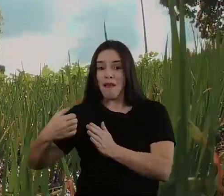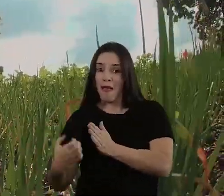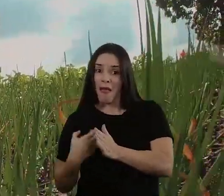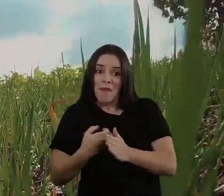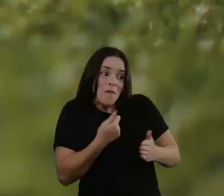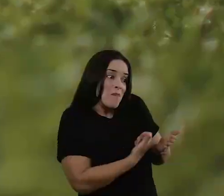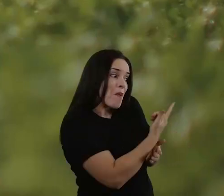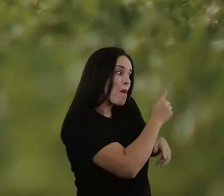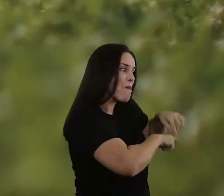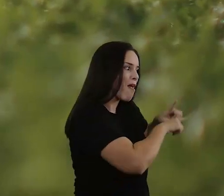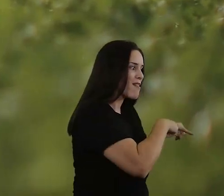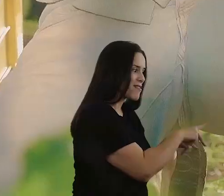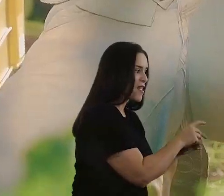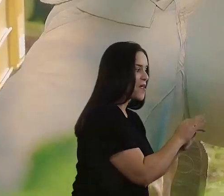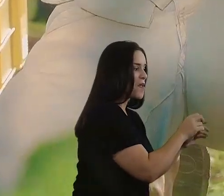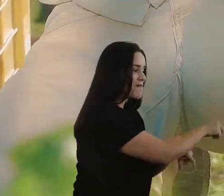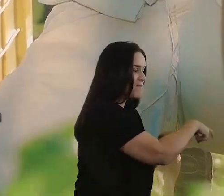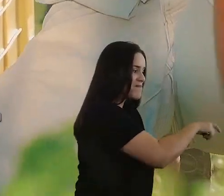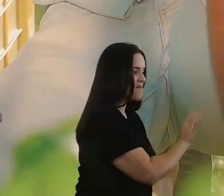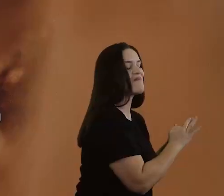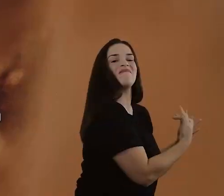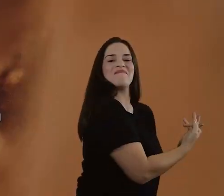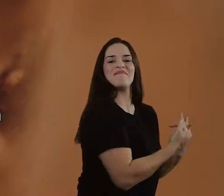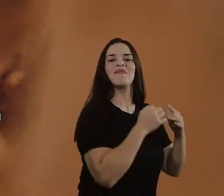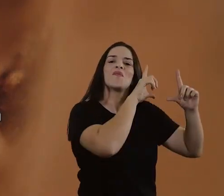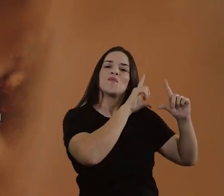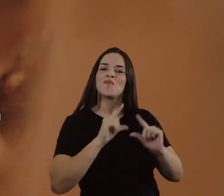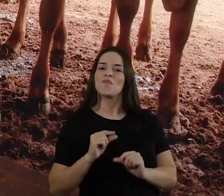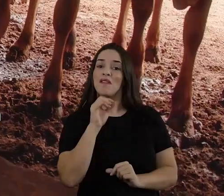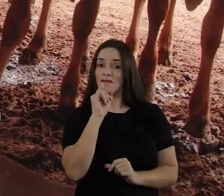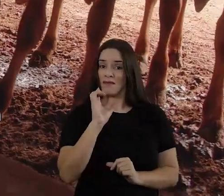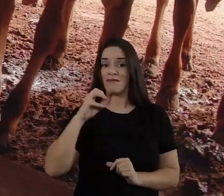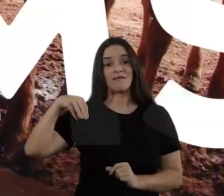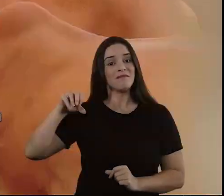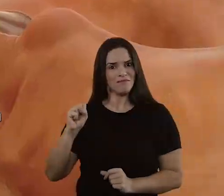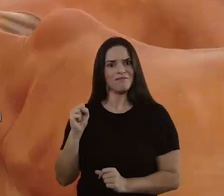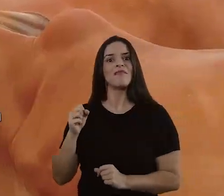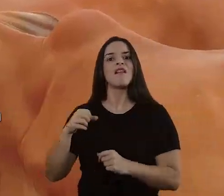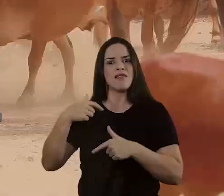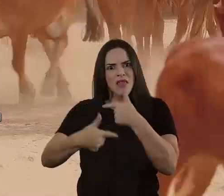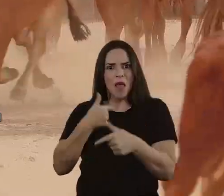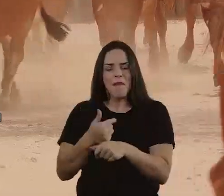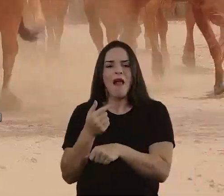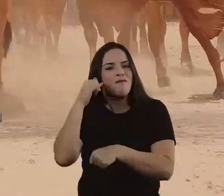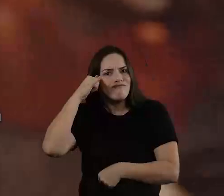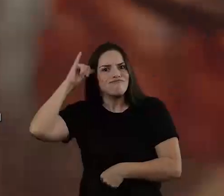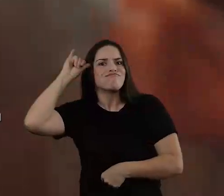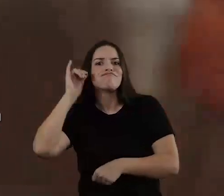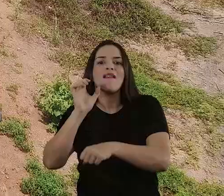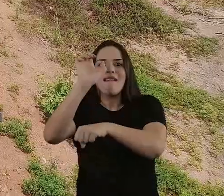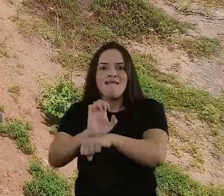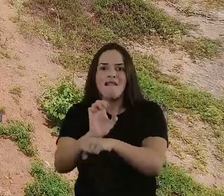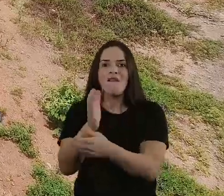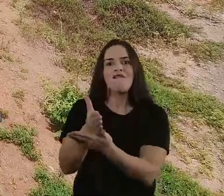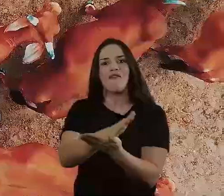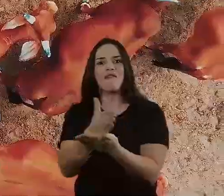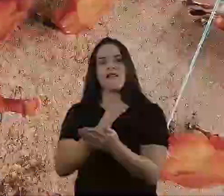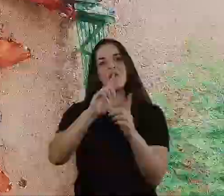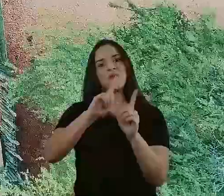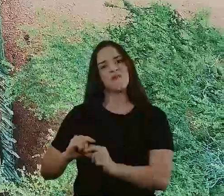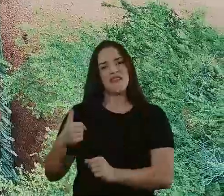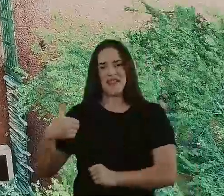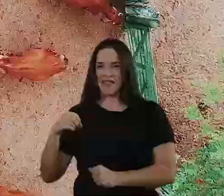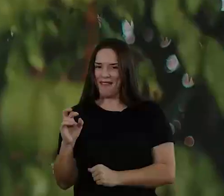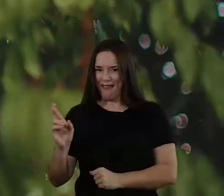que adquirirem produtos da Agricultura Familiar e redução do ICMS para Quem produz gado na saída interestadual para apenas